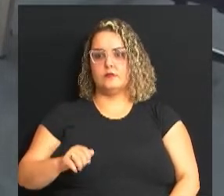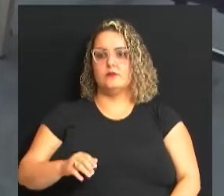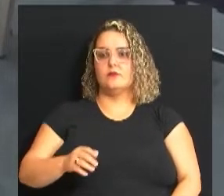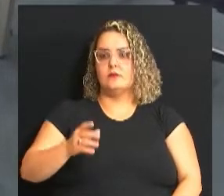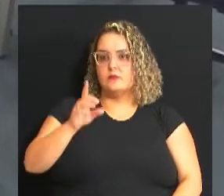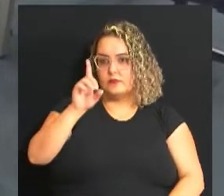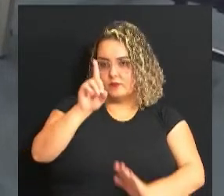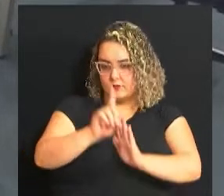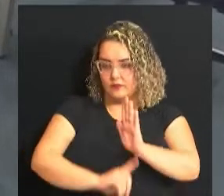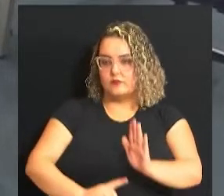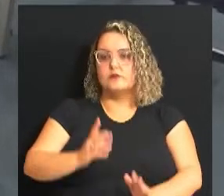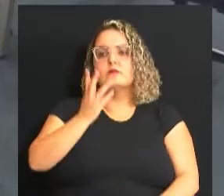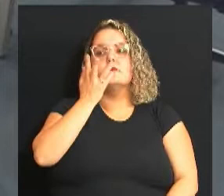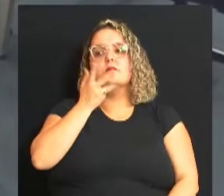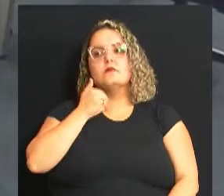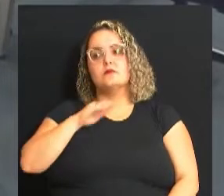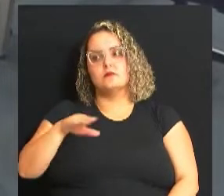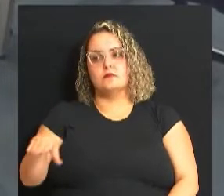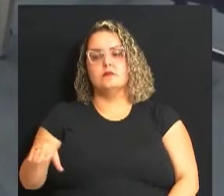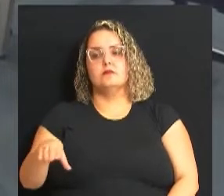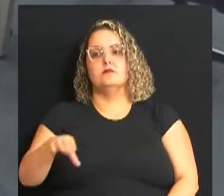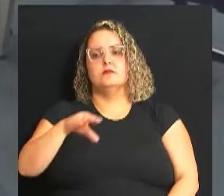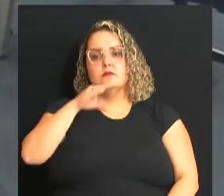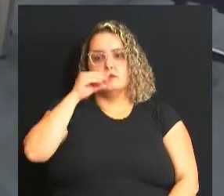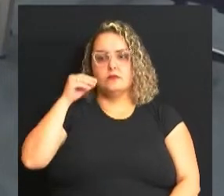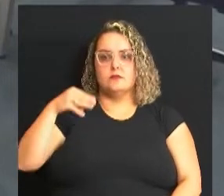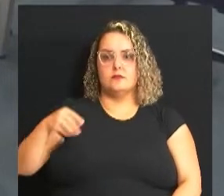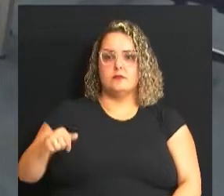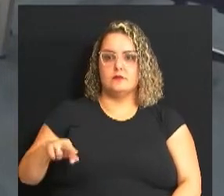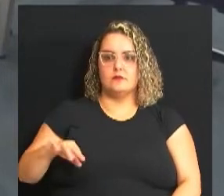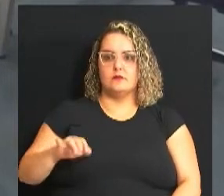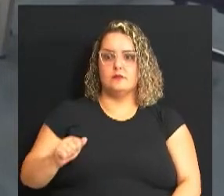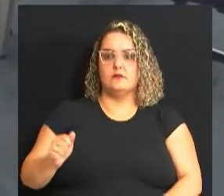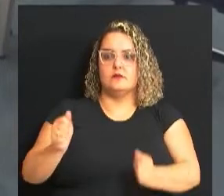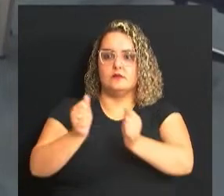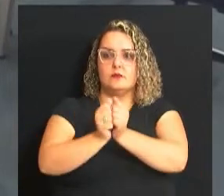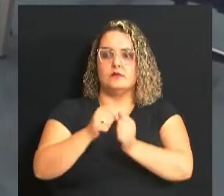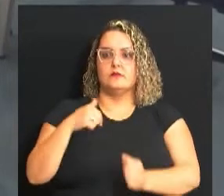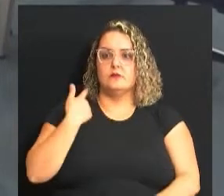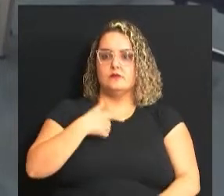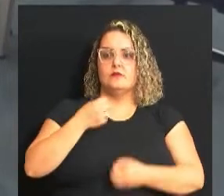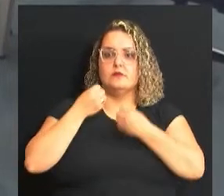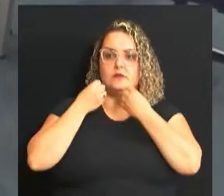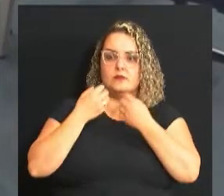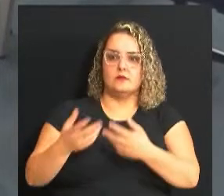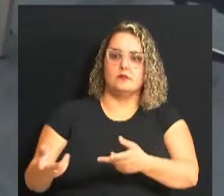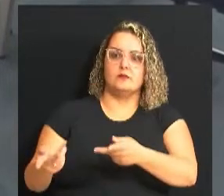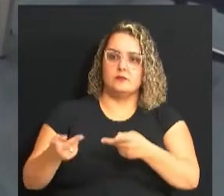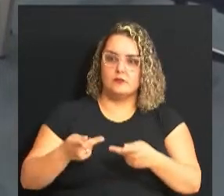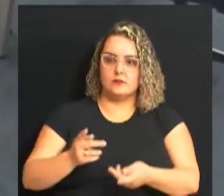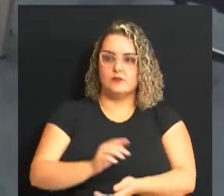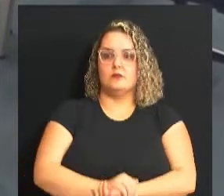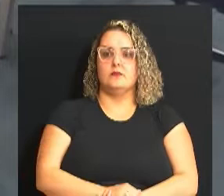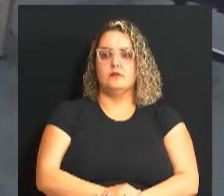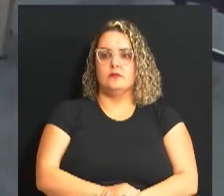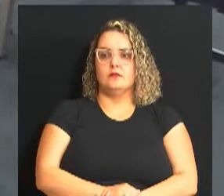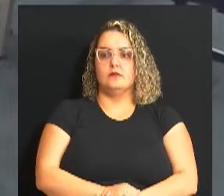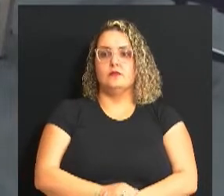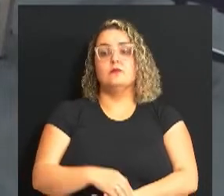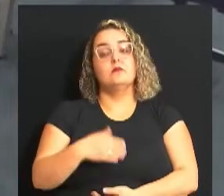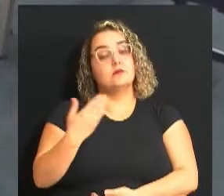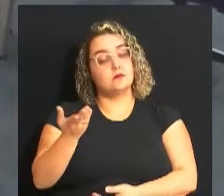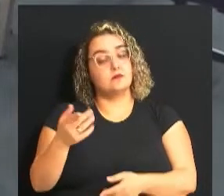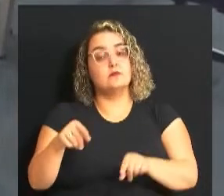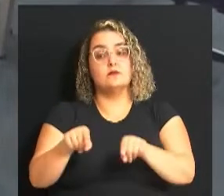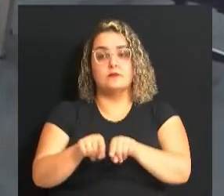do Adolescente. Muito obrigado, Maria Angélica, por estar conosco. Seja muito, muito bem-vinda. E você também,